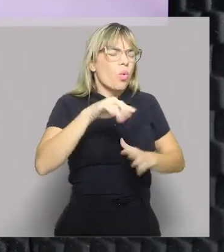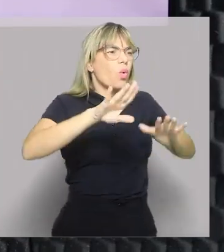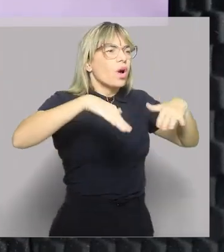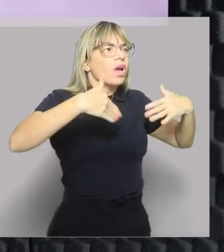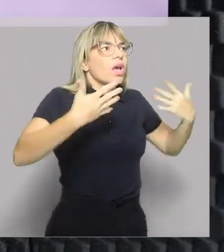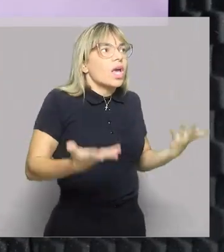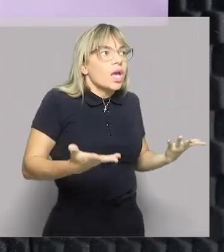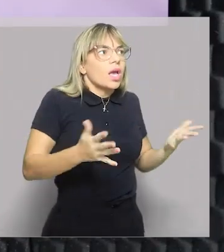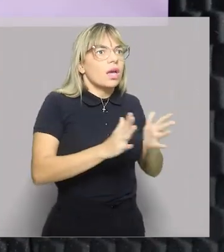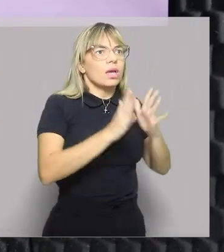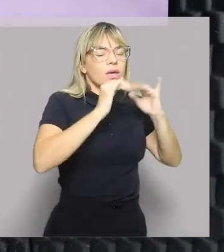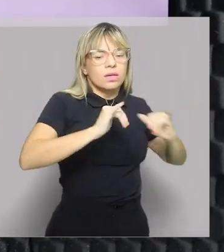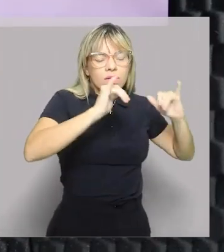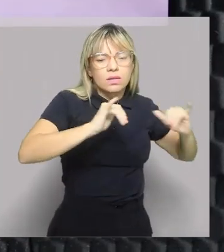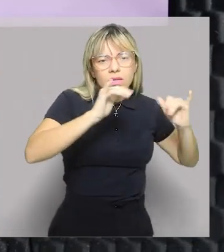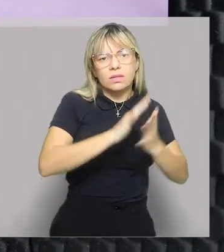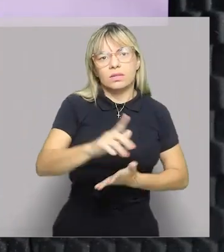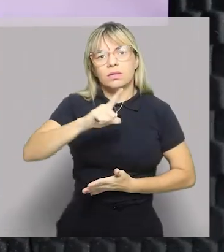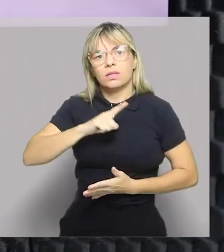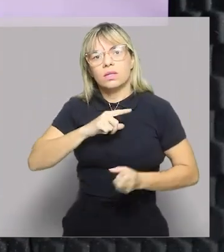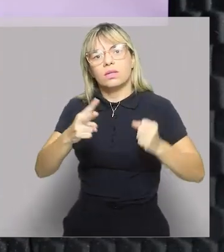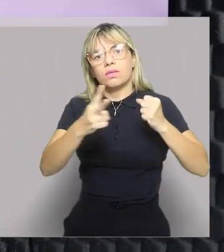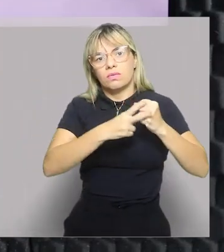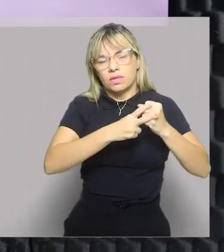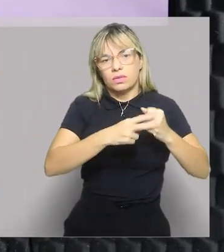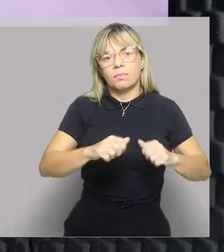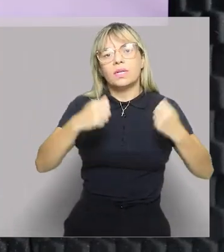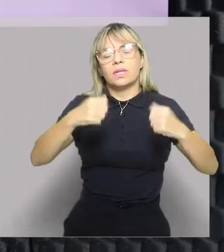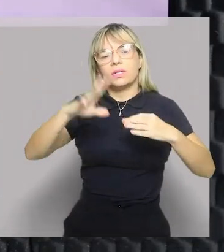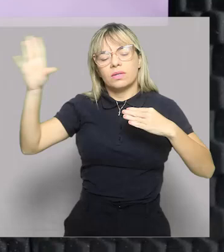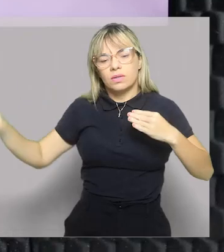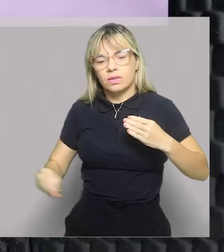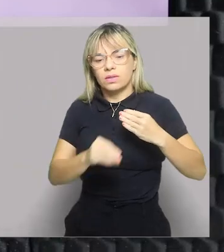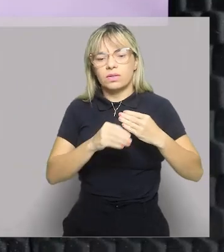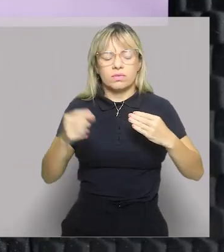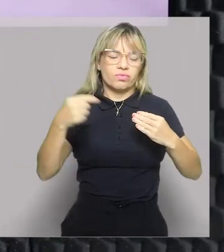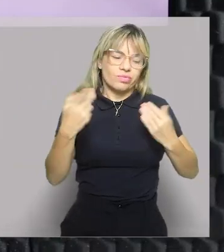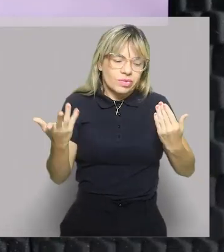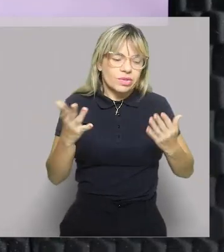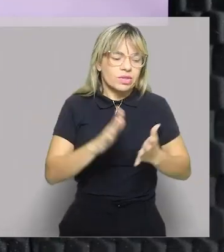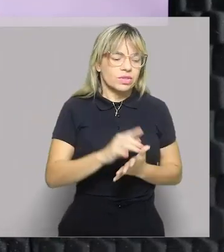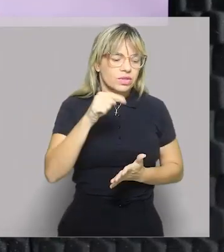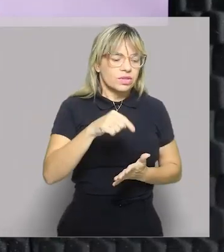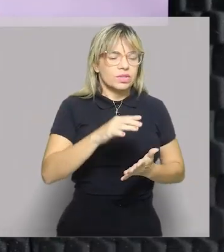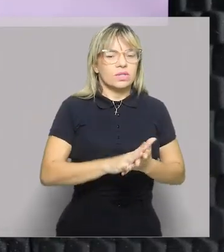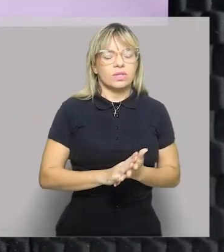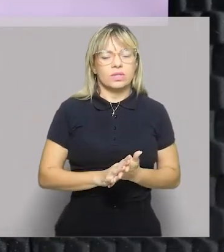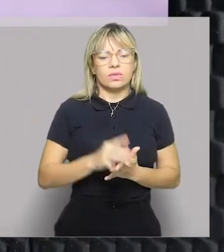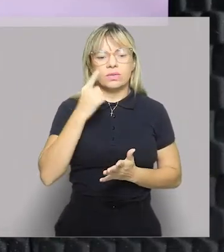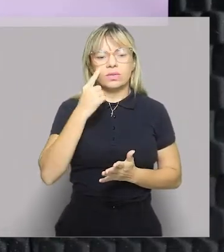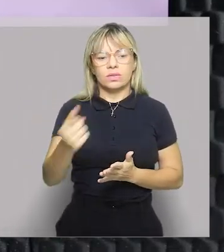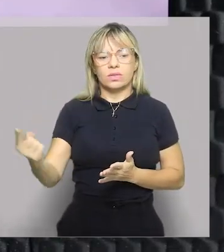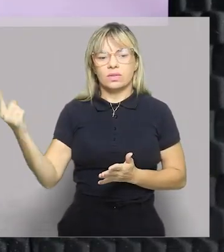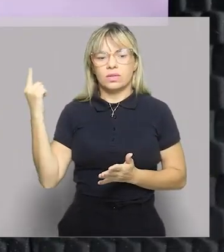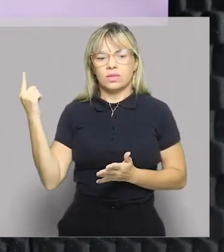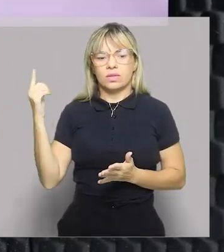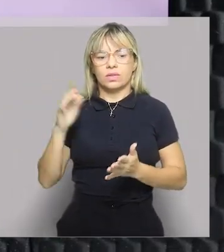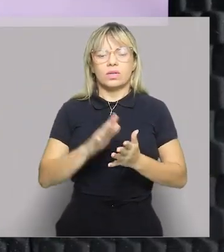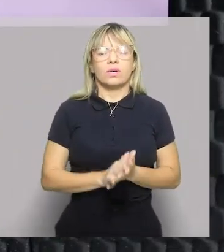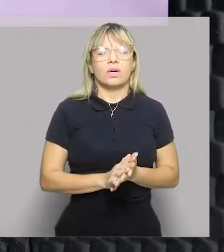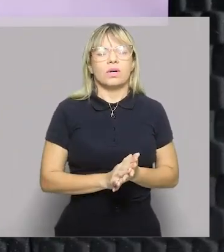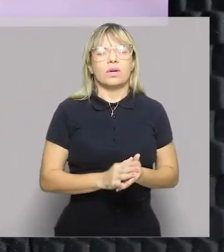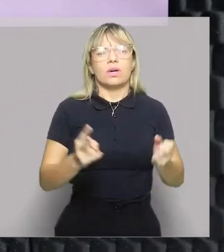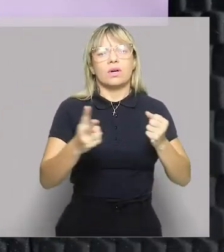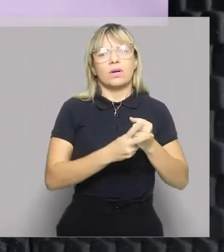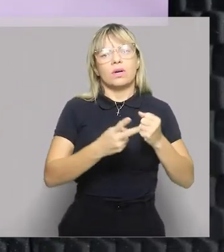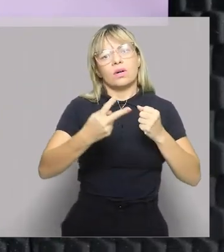que exigem complemento, que eles não se completam por si só, são chamados verbos transitivos. Aí você vai